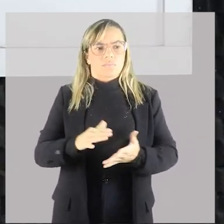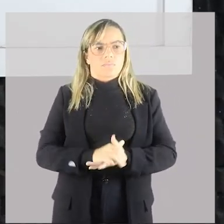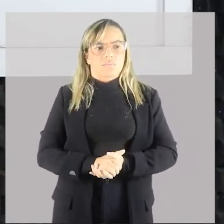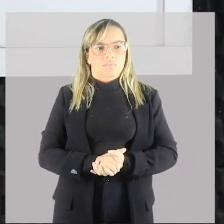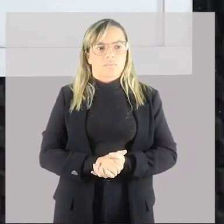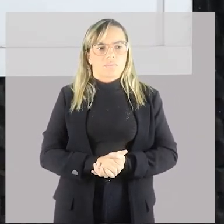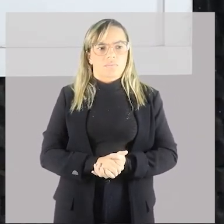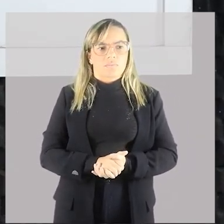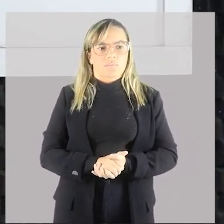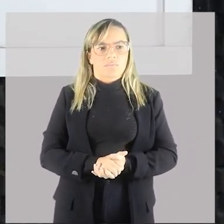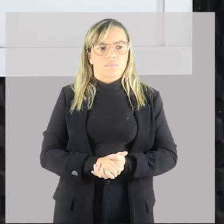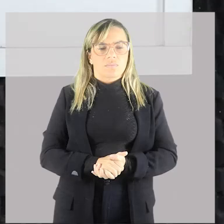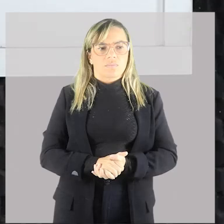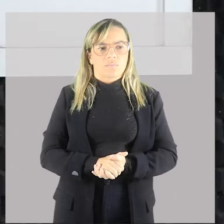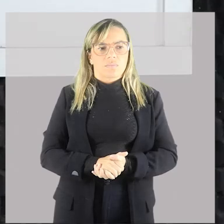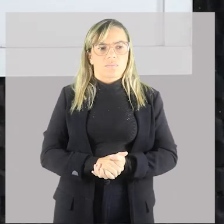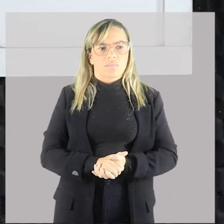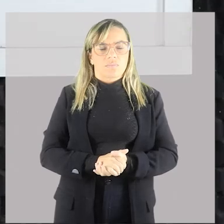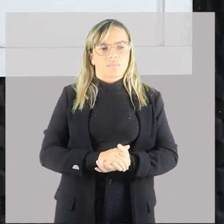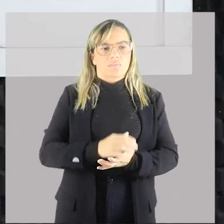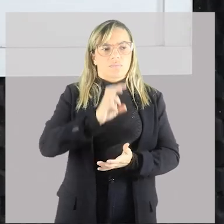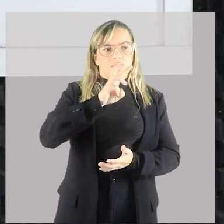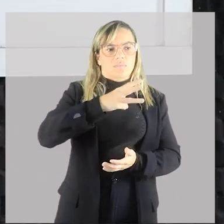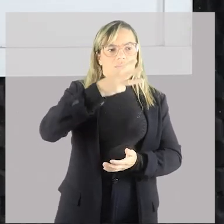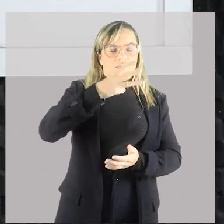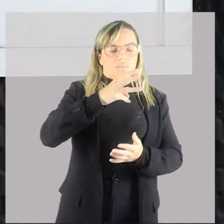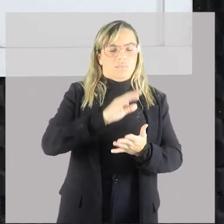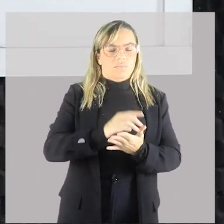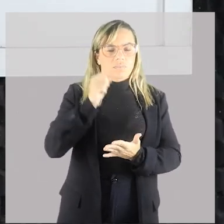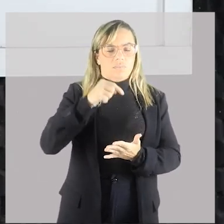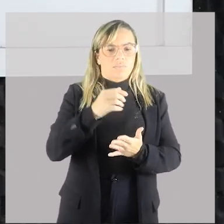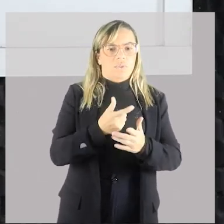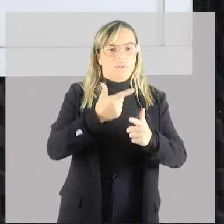9 por 3, dá 3. Se você